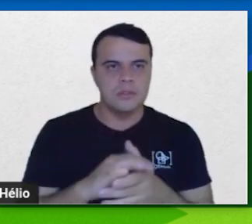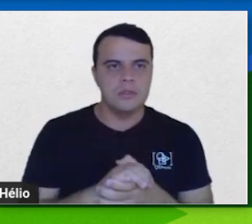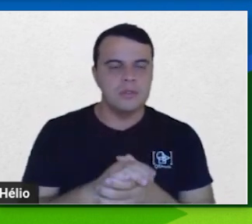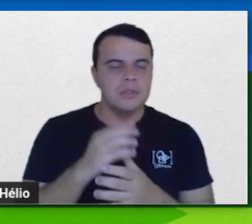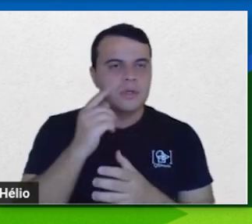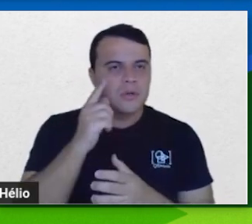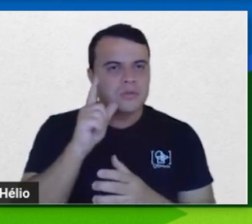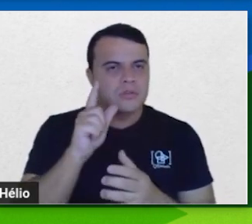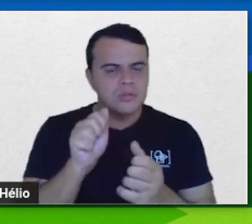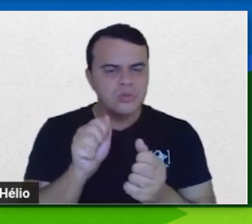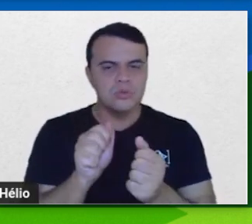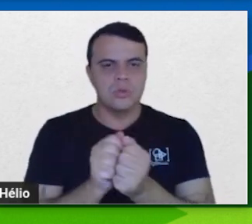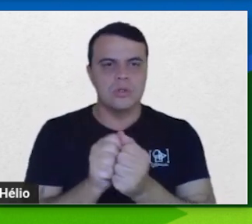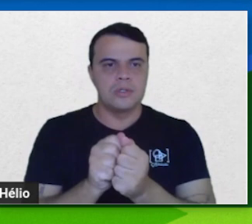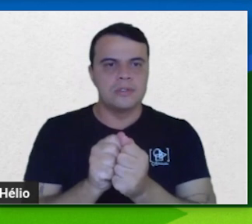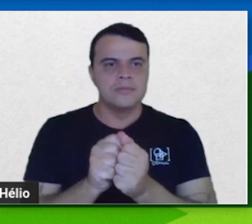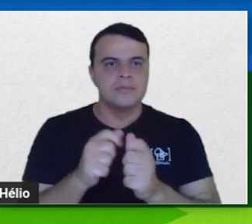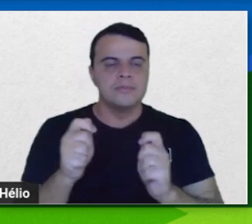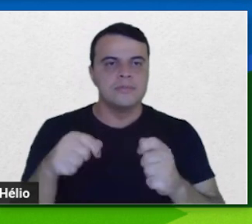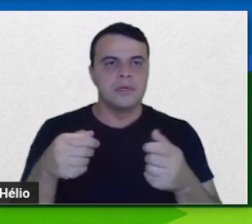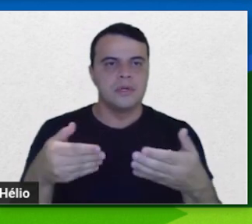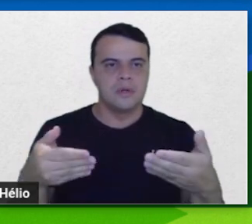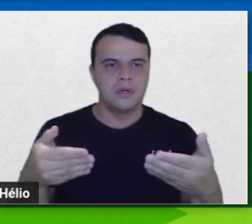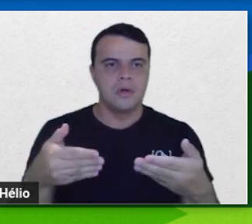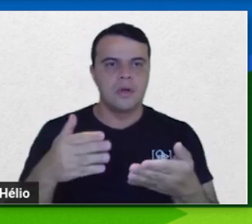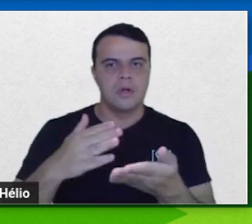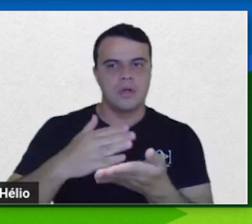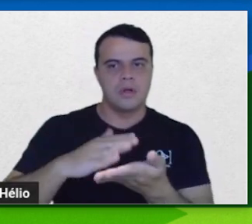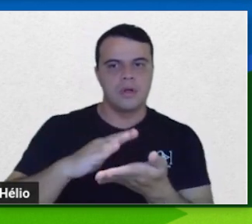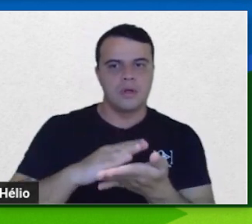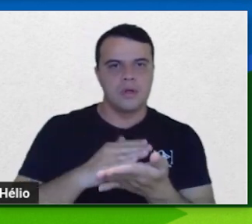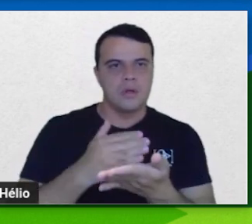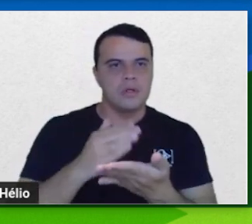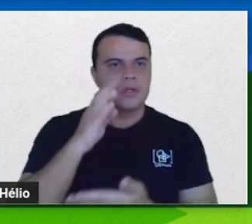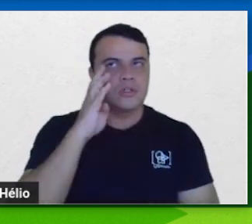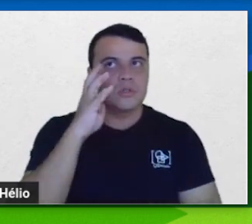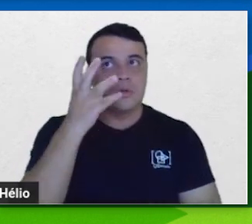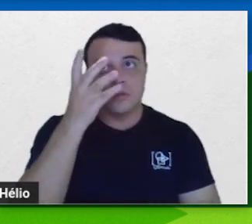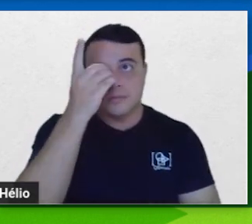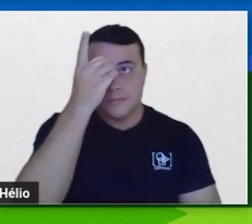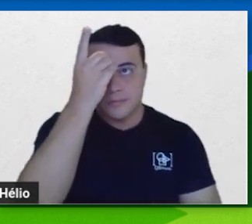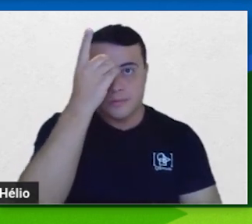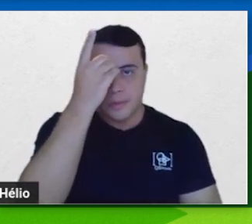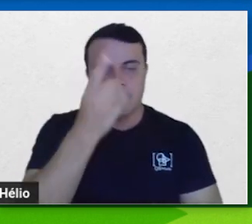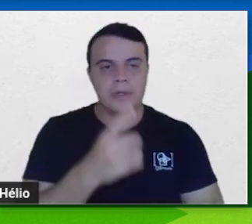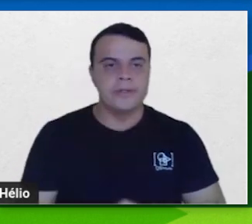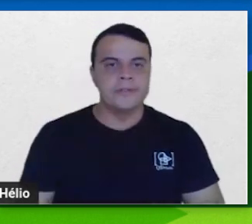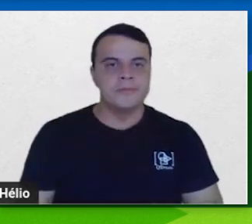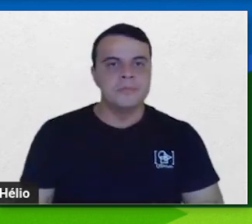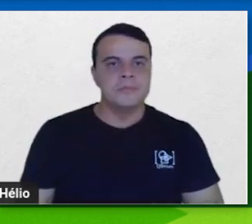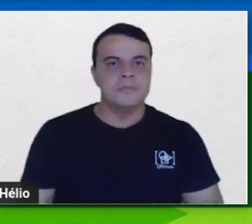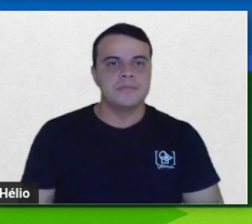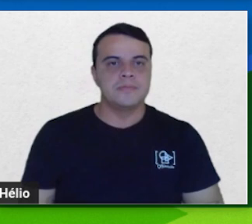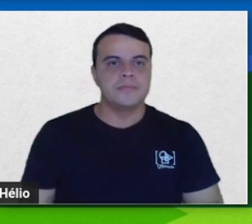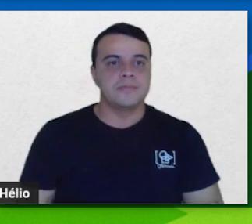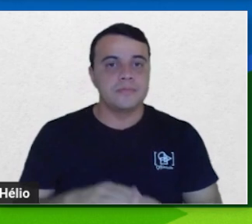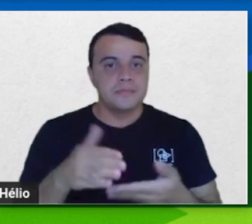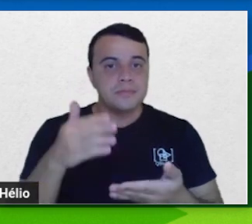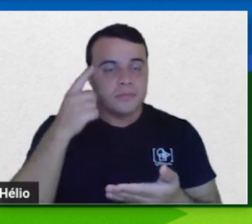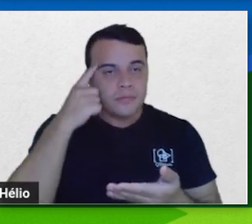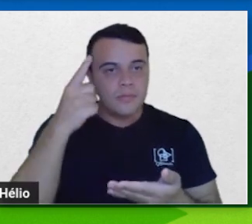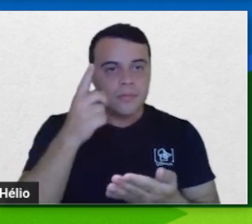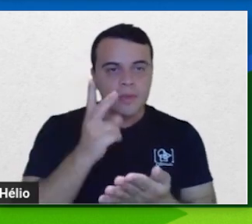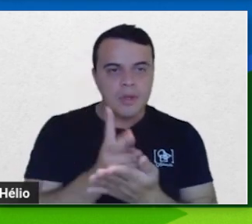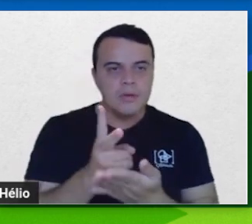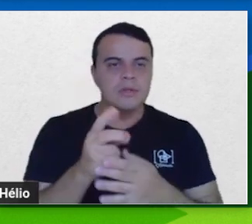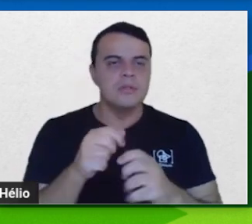chegar juntos a alguma solução criativa. E a ideia é fazer